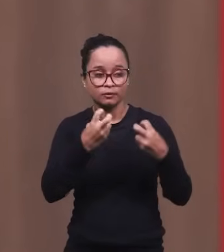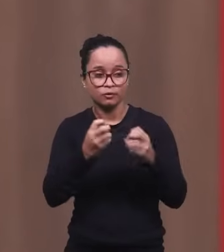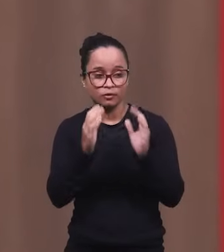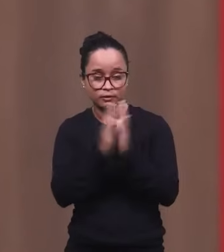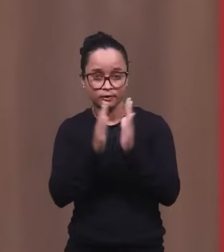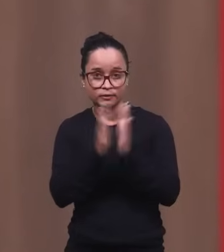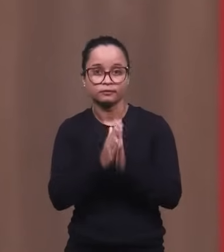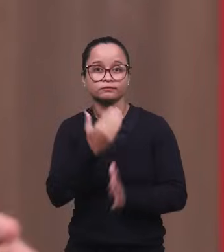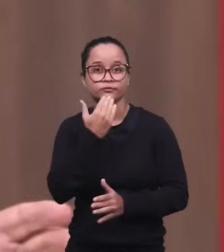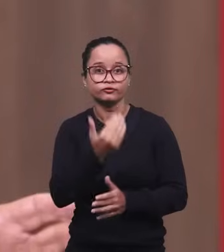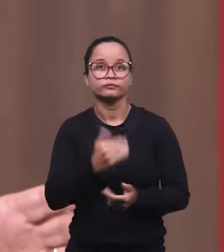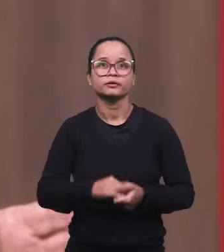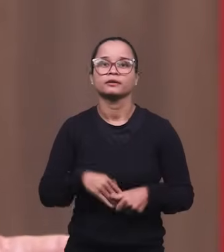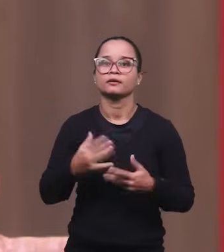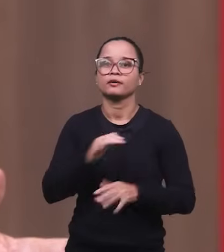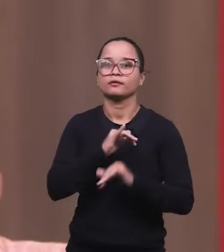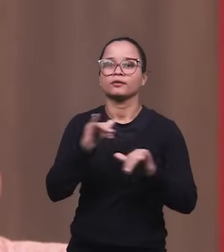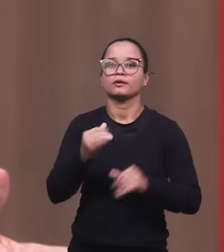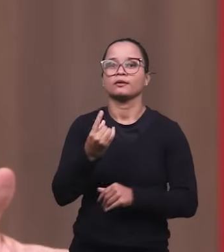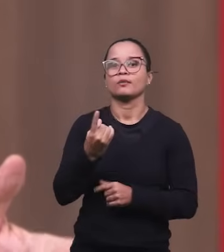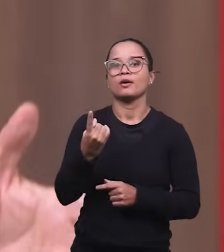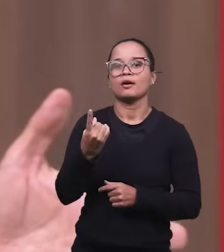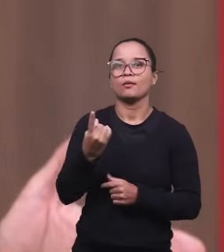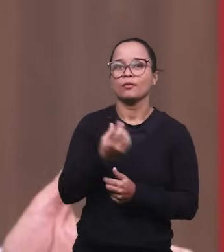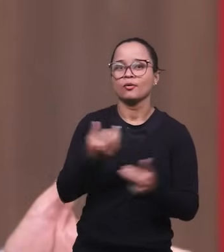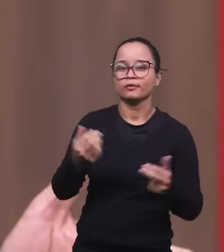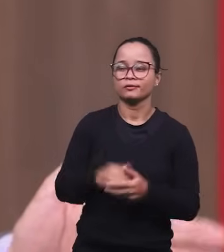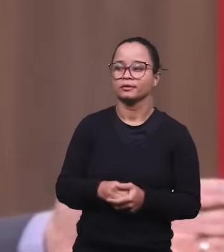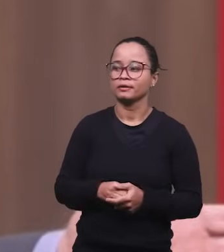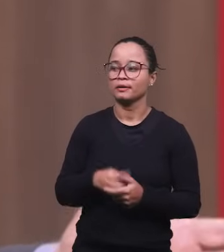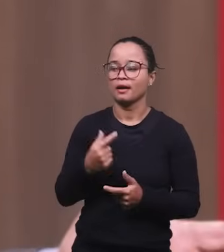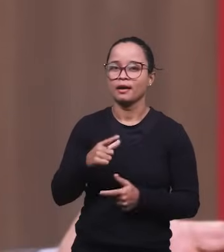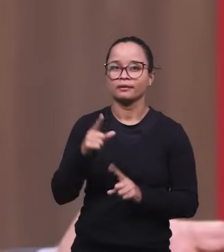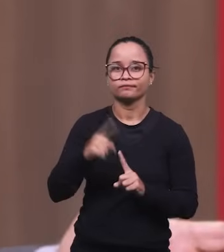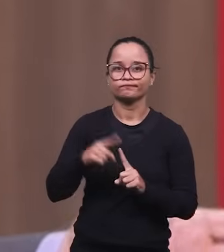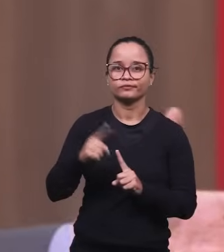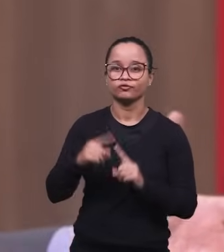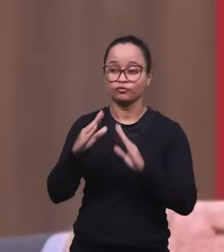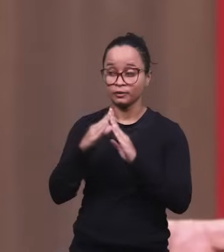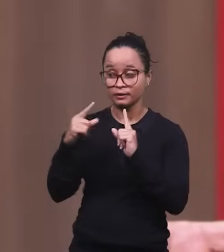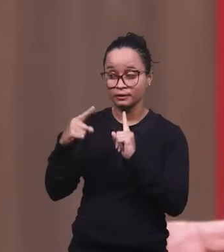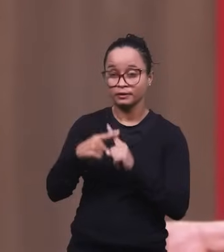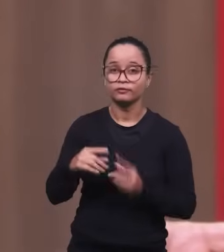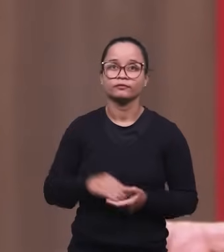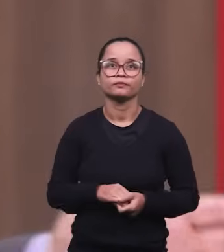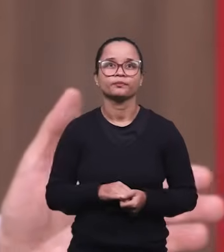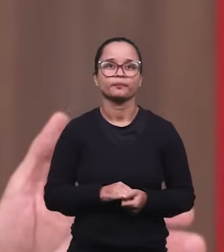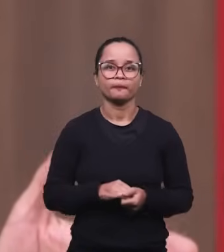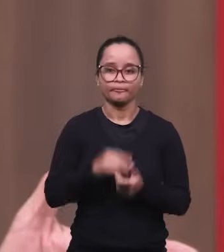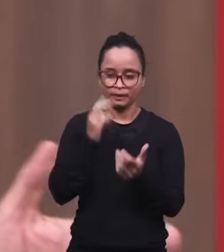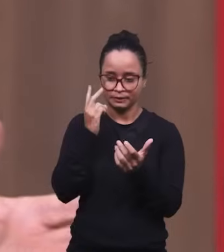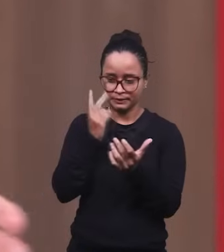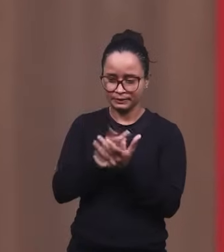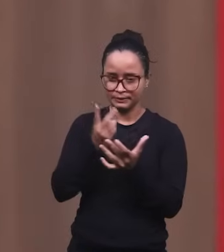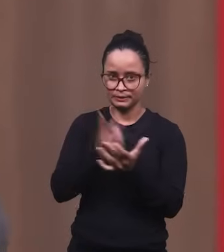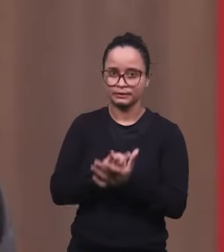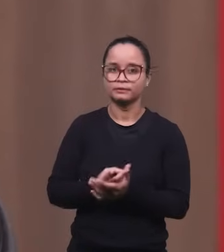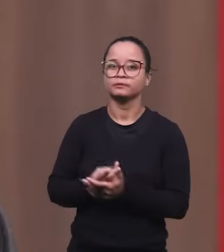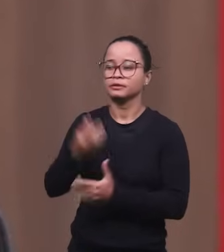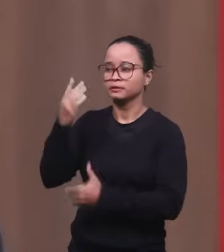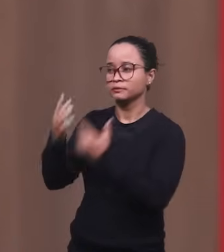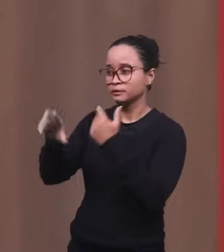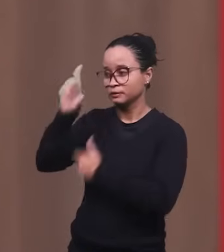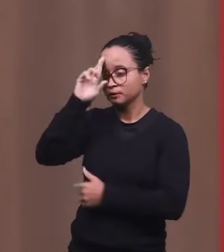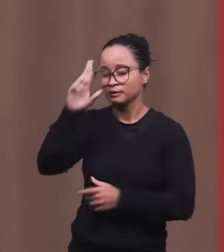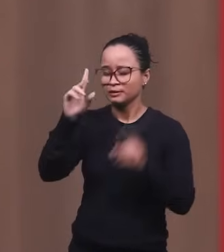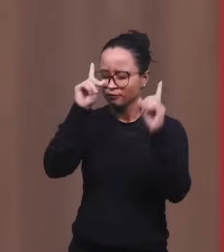sua súplica. E eu quero dizer uma coisa aqui, né? Abigail é o tipo da igreja, não é, que não deixa de estar aos pés do